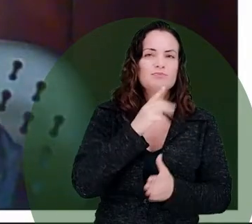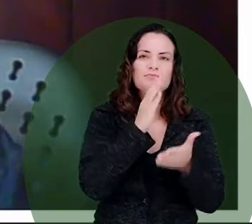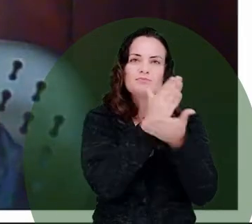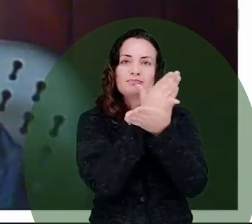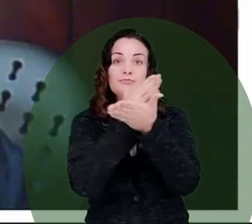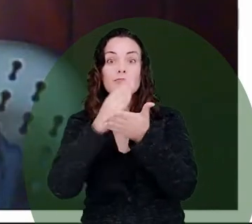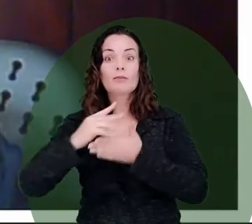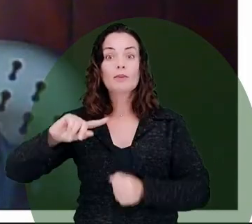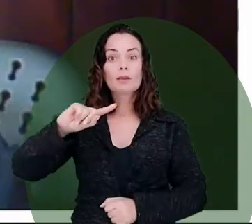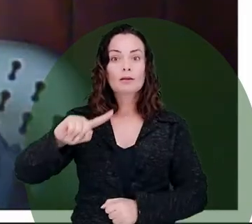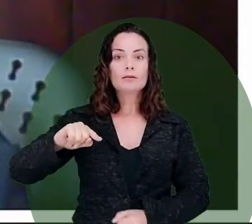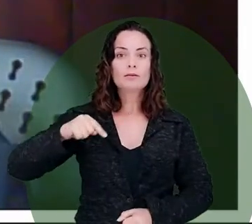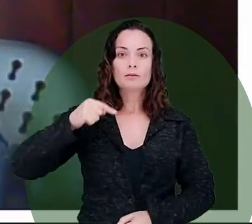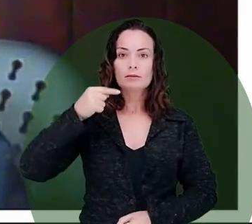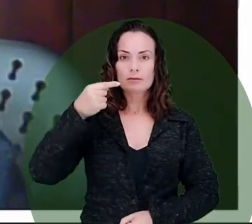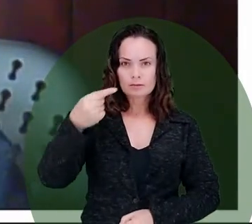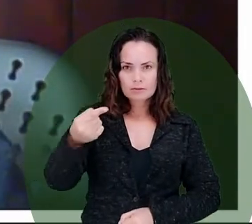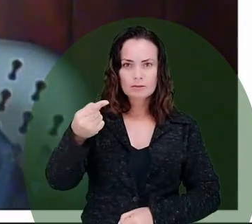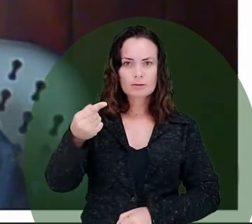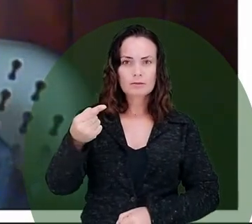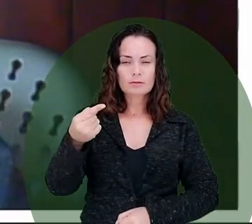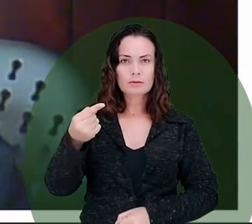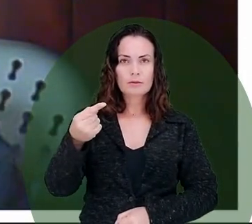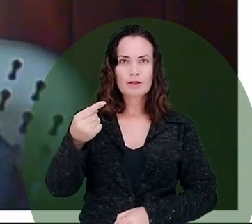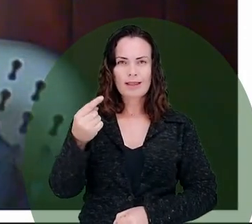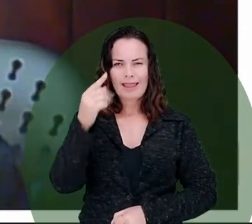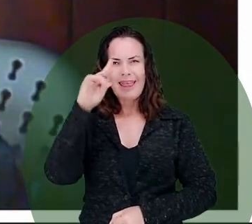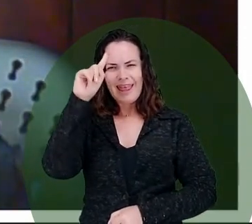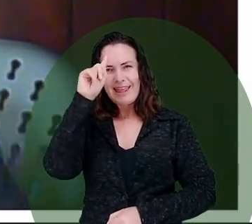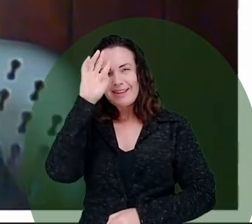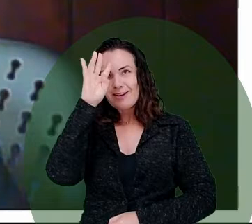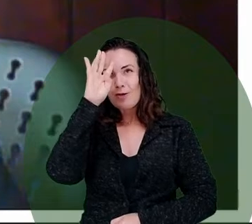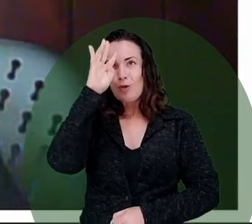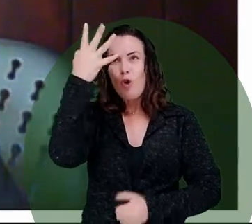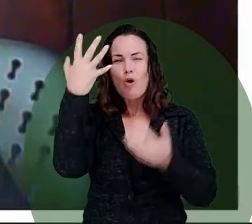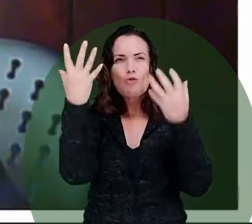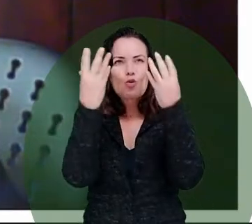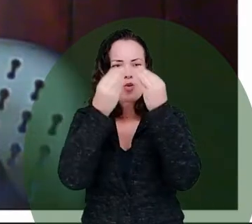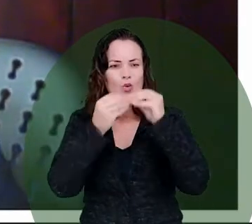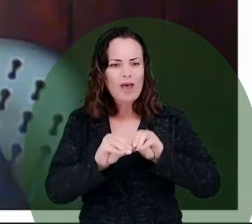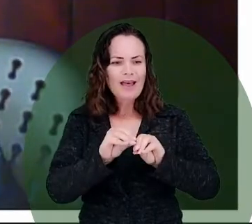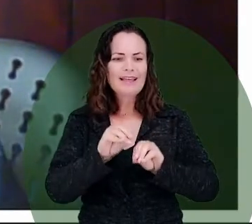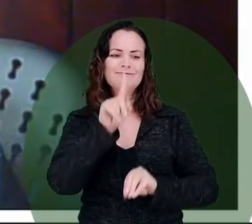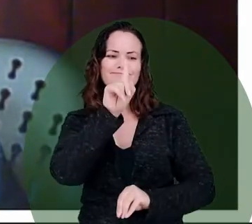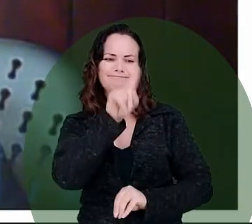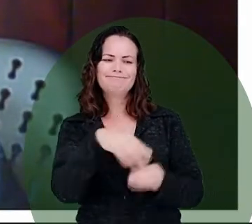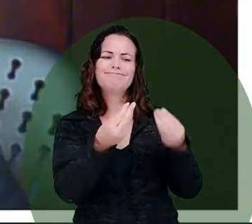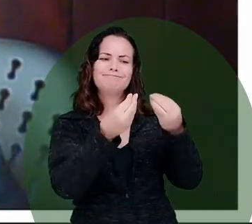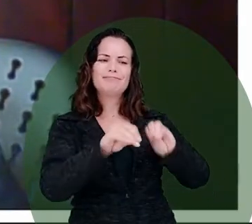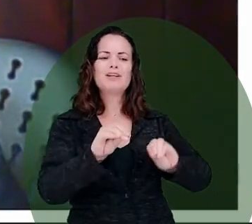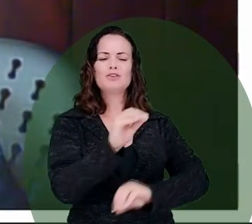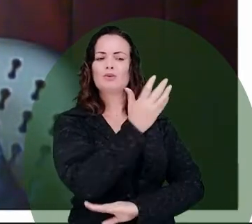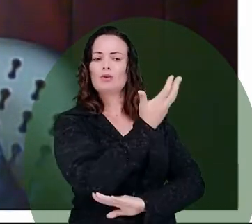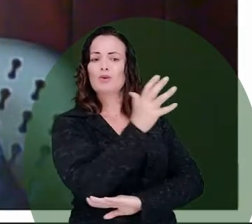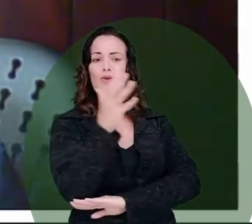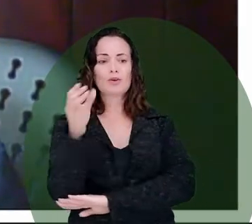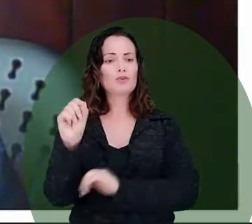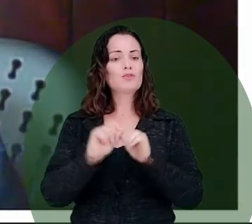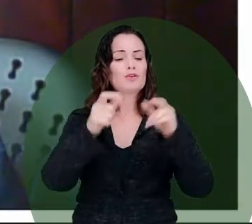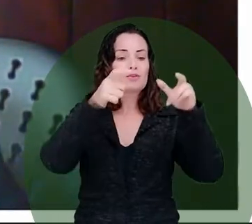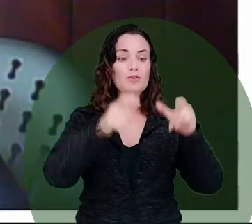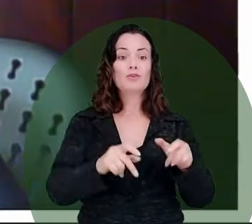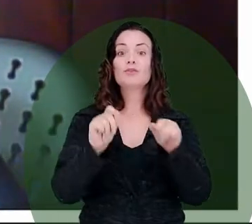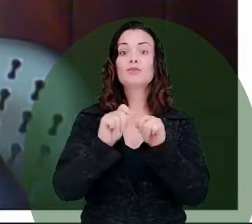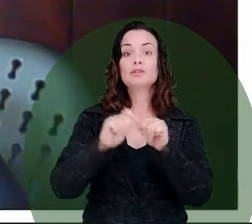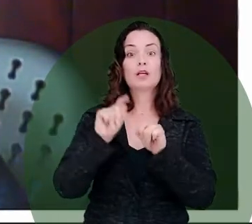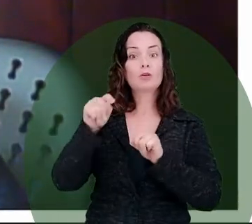e depois que eles chegaram à conclusão de que isso estava prejudicando o ambiente, fizeram um trabalho